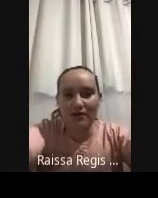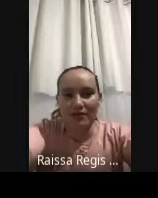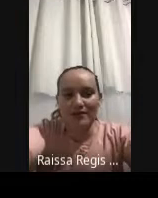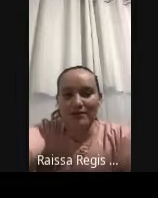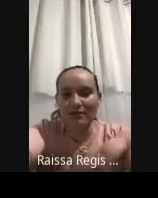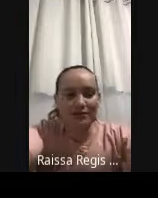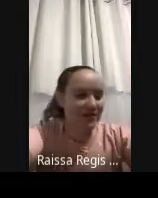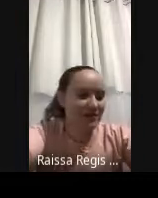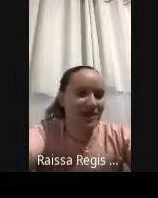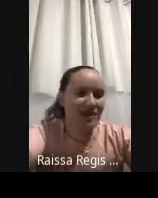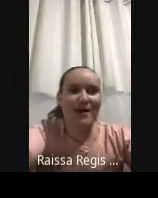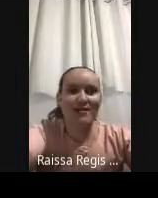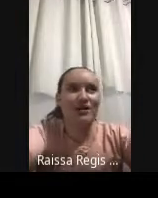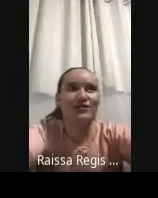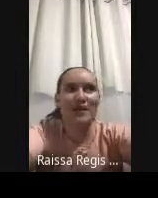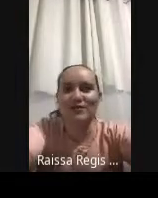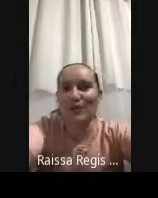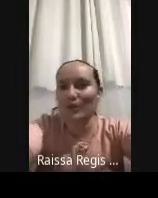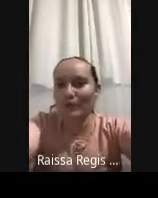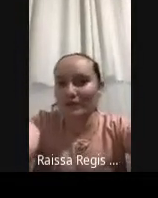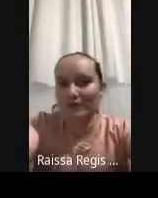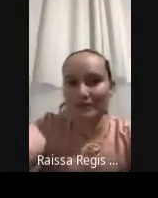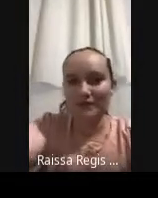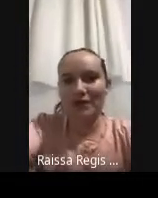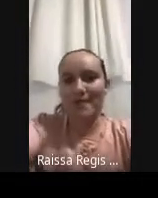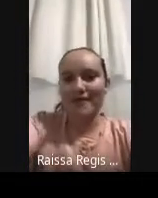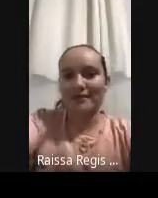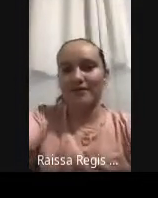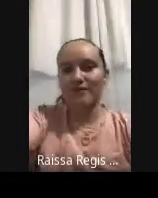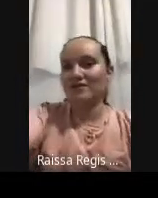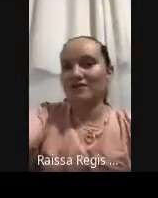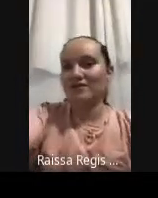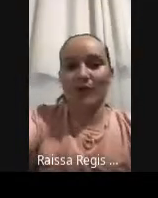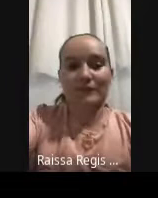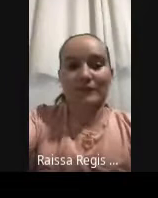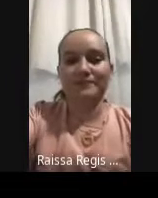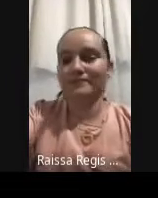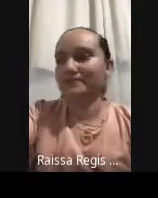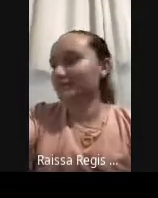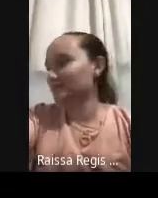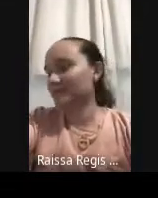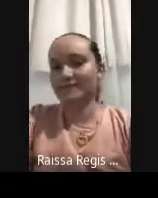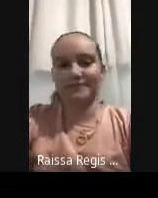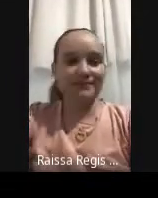Eu recebi outra solicitação aqui que tá abaixo. Gente, espera aí só um pouquinho. Vou colocar mais perto, que às vezes é melhor.